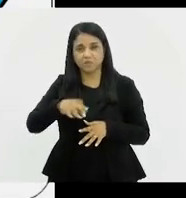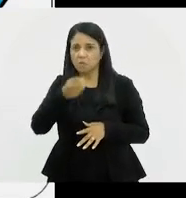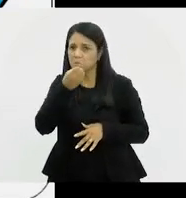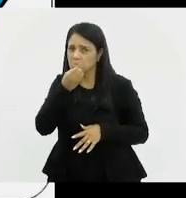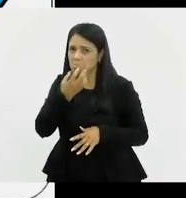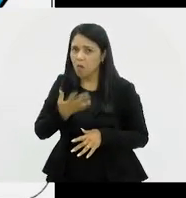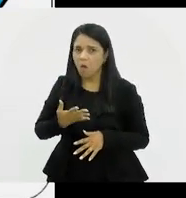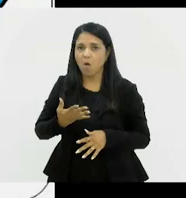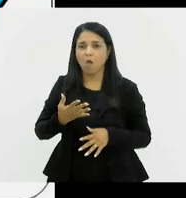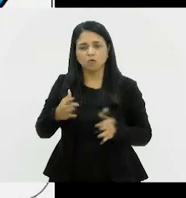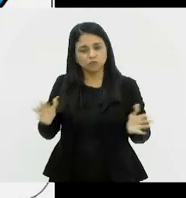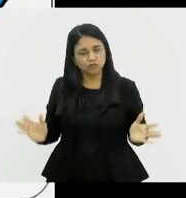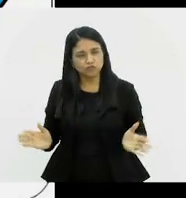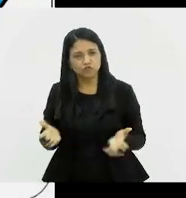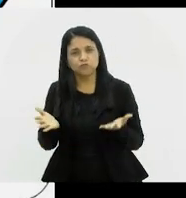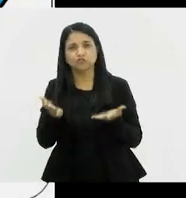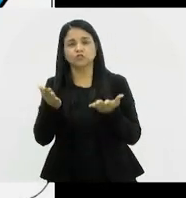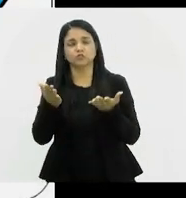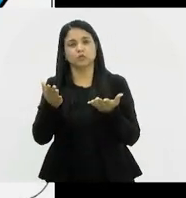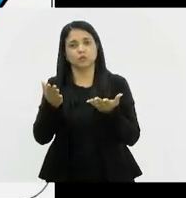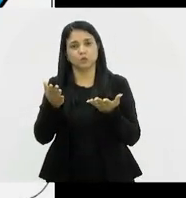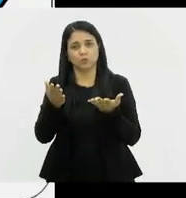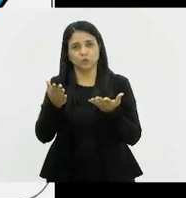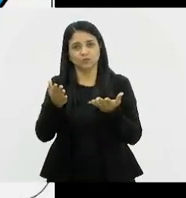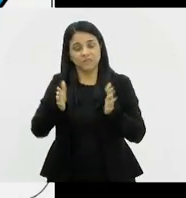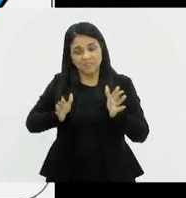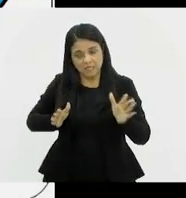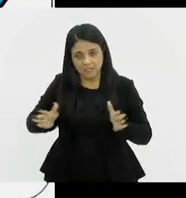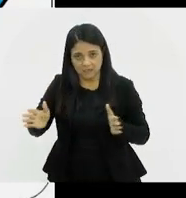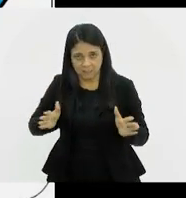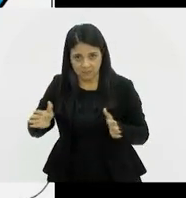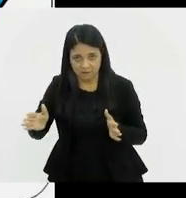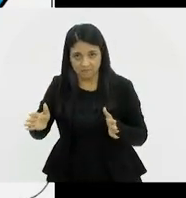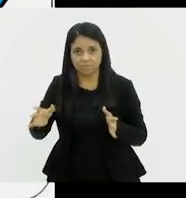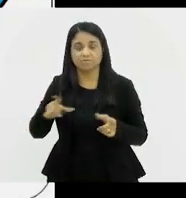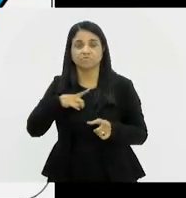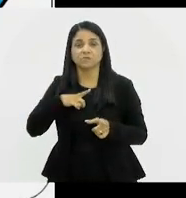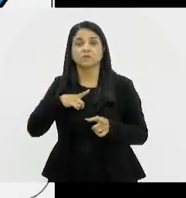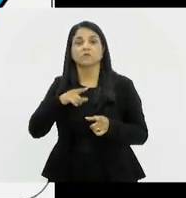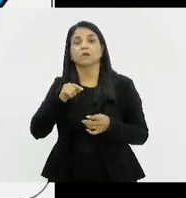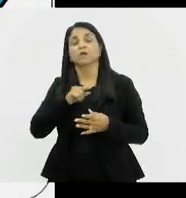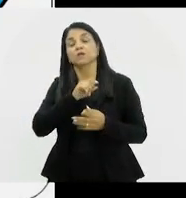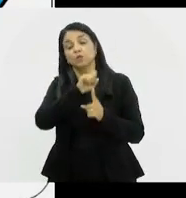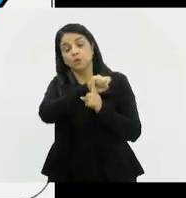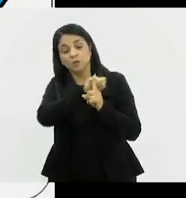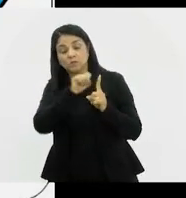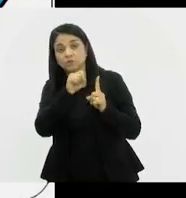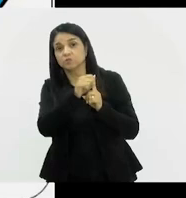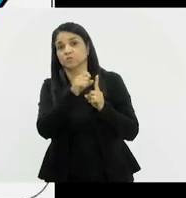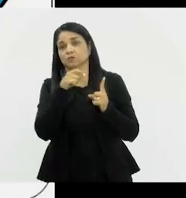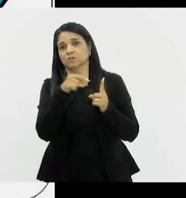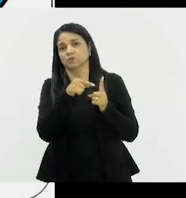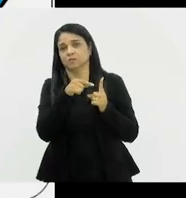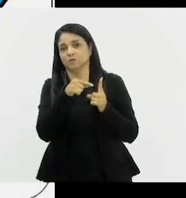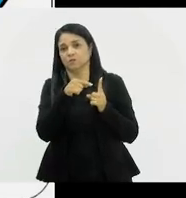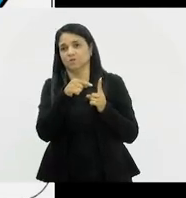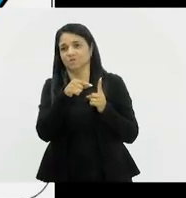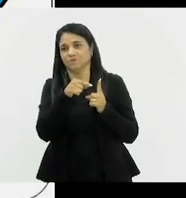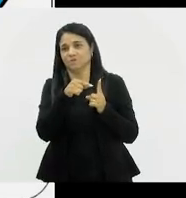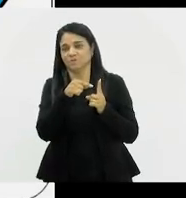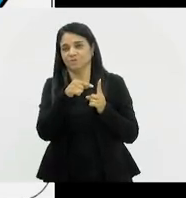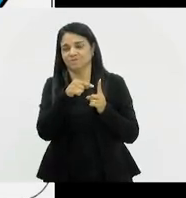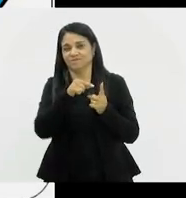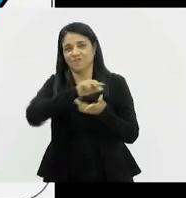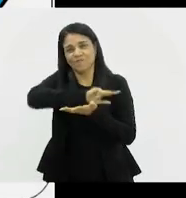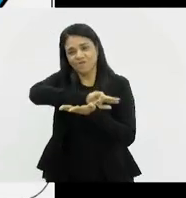mais estimulante possível, o mais acessível possível. E os determinantes sociais, e aí nós temos